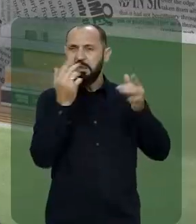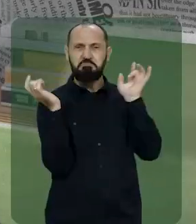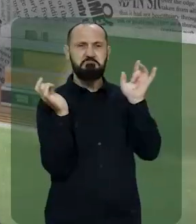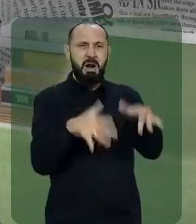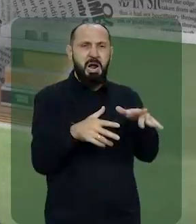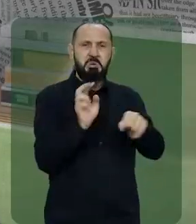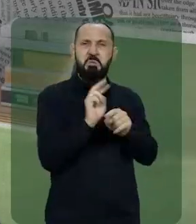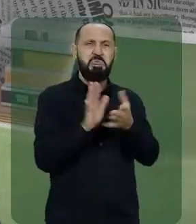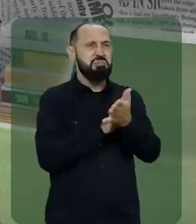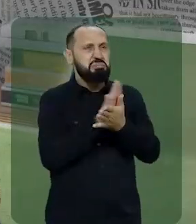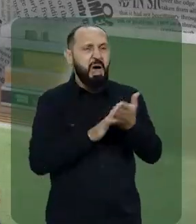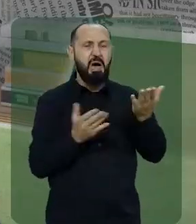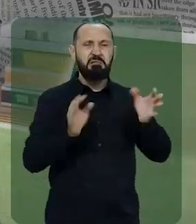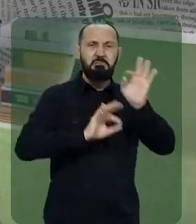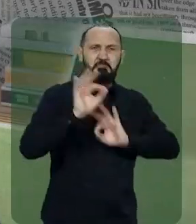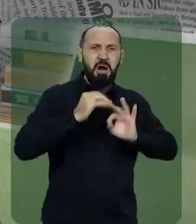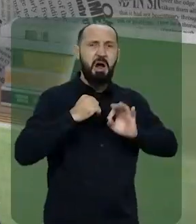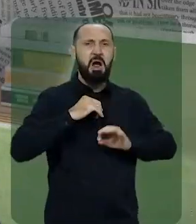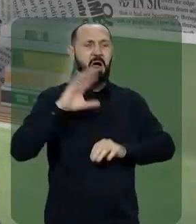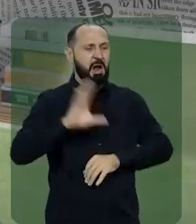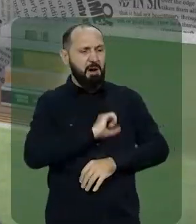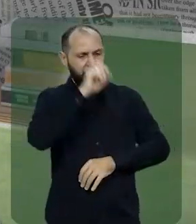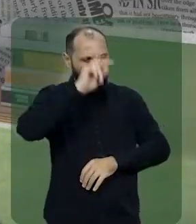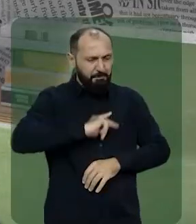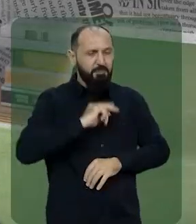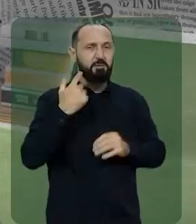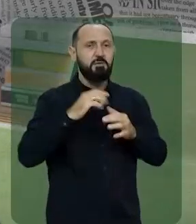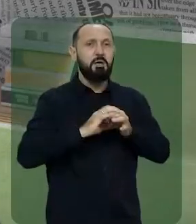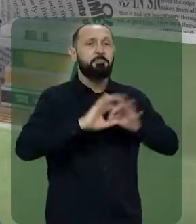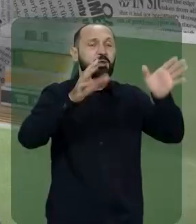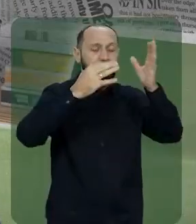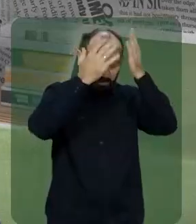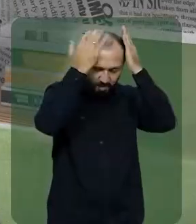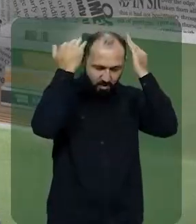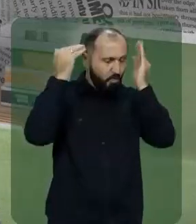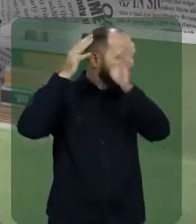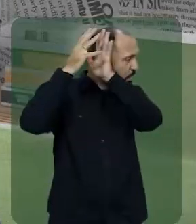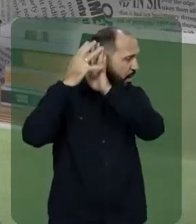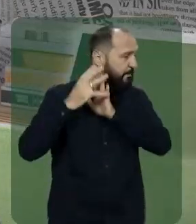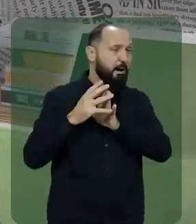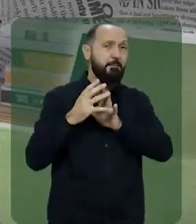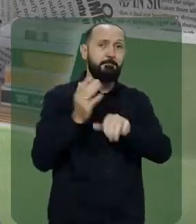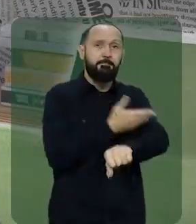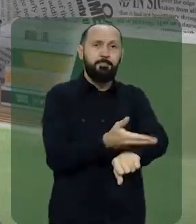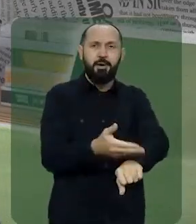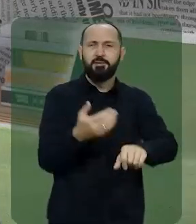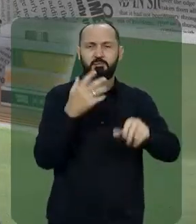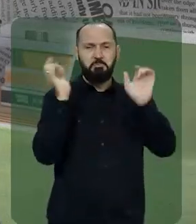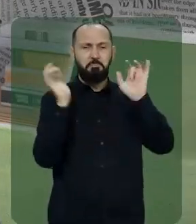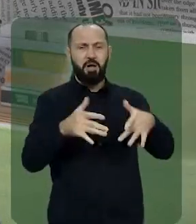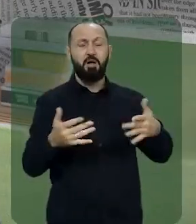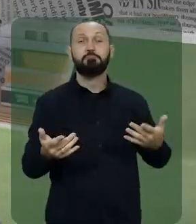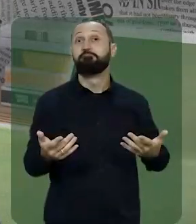assim, alguém que não tinha amor próprio, que não se cuidava, deixar o cabelo branco. E aí